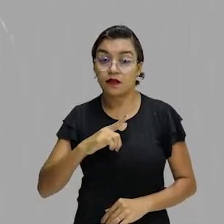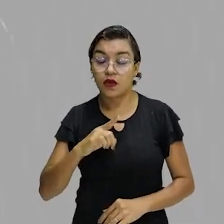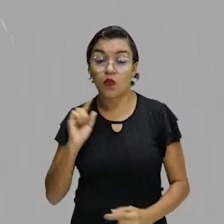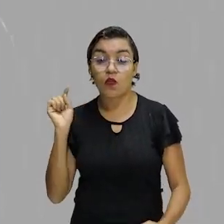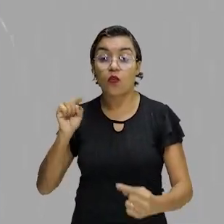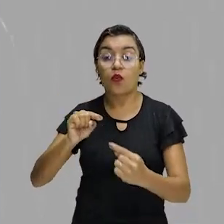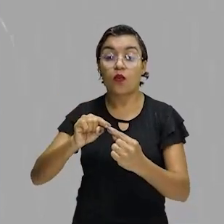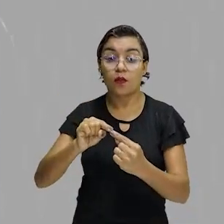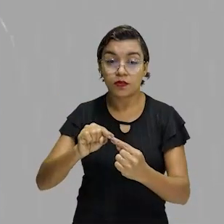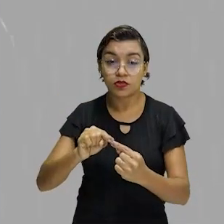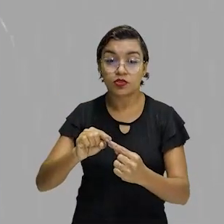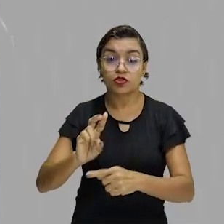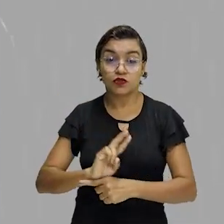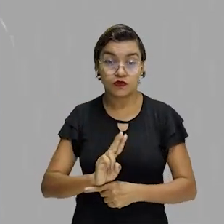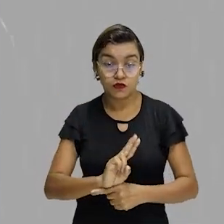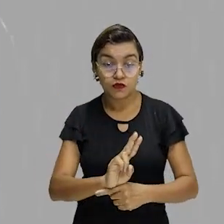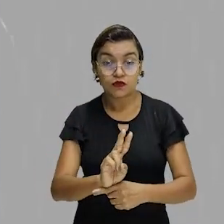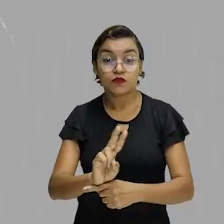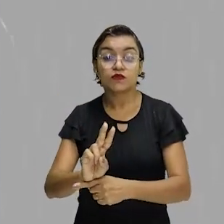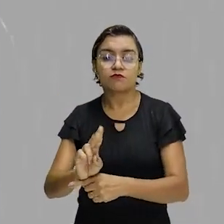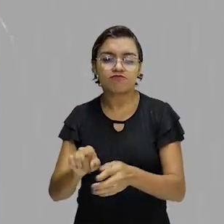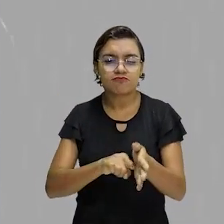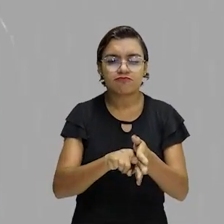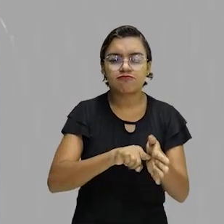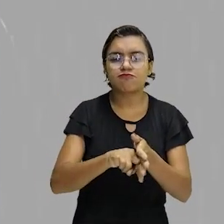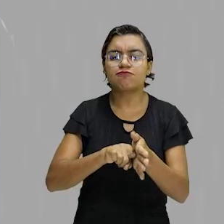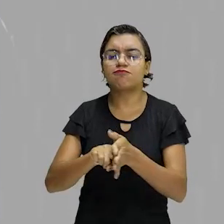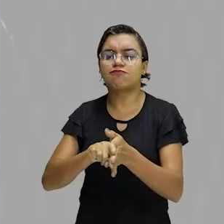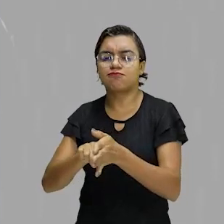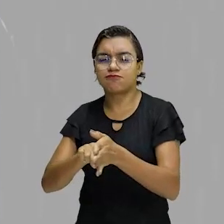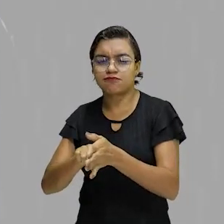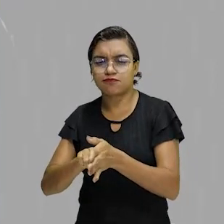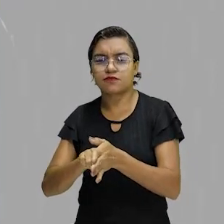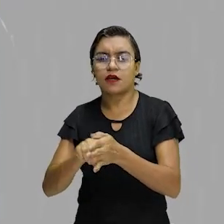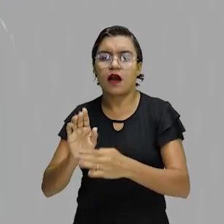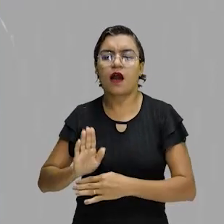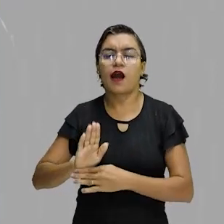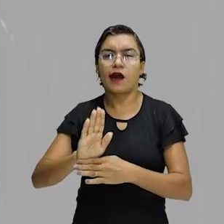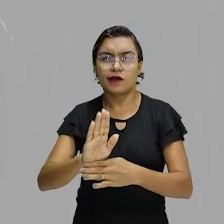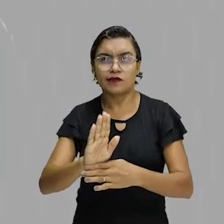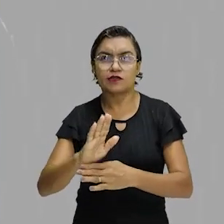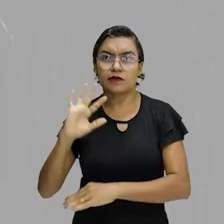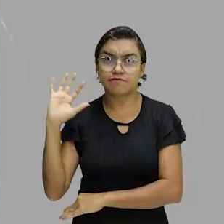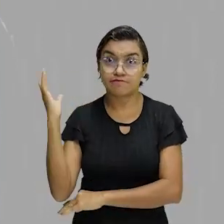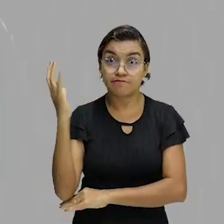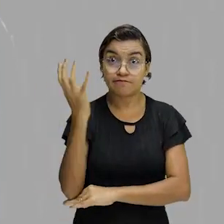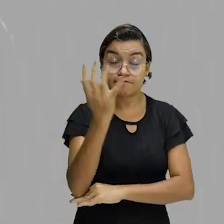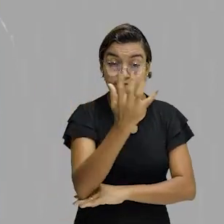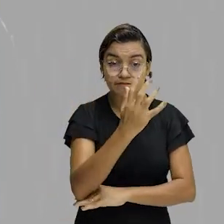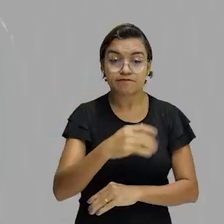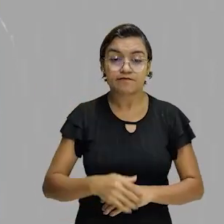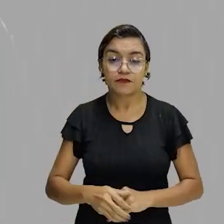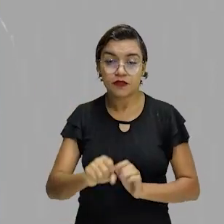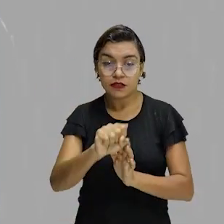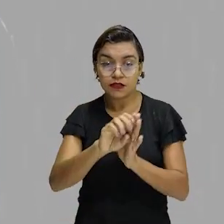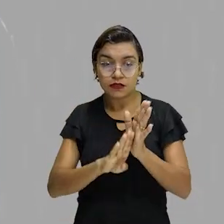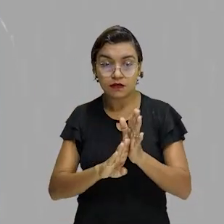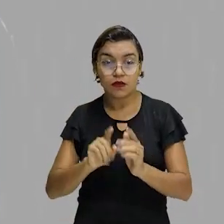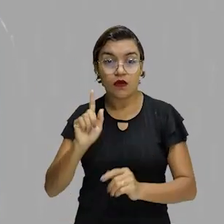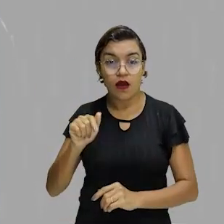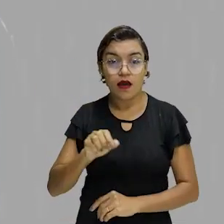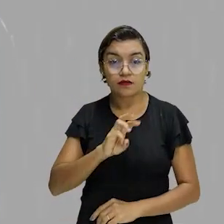de conservar, investigar e recuperar o meio ambiente. E o simbolozinho do WWF é um